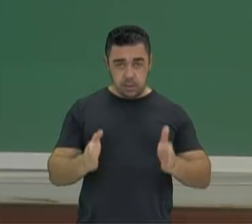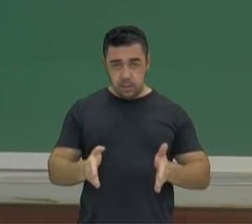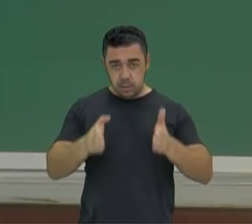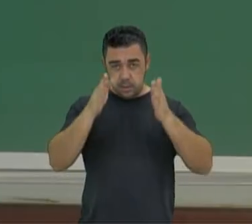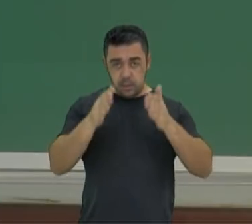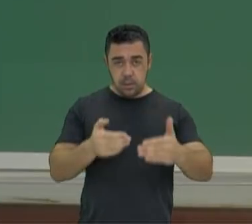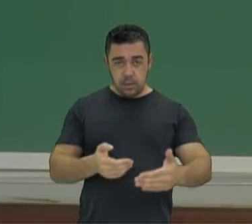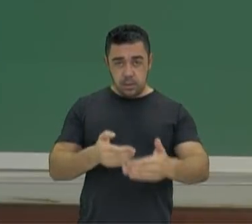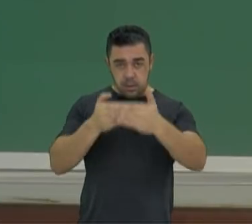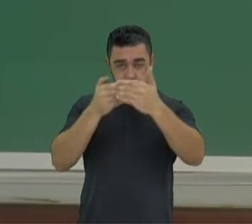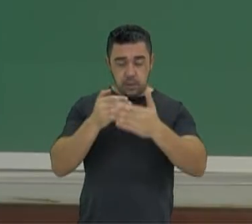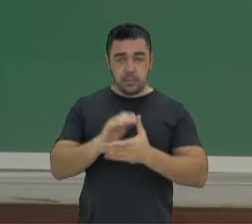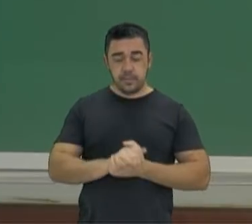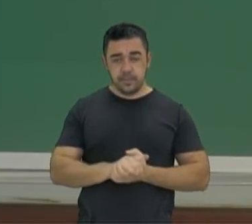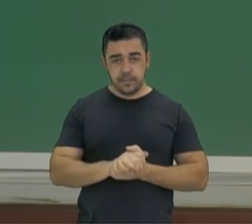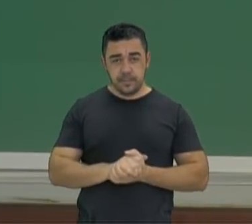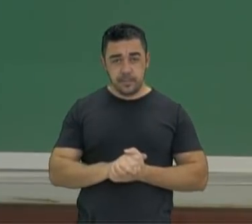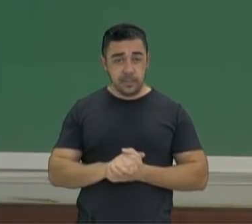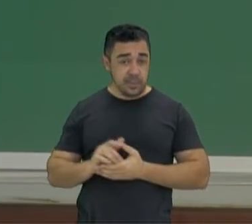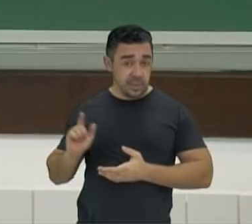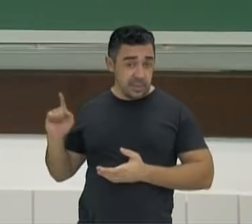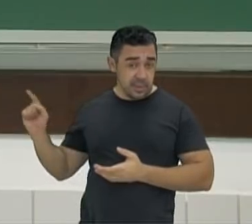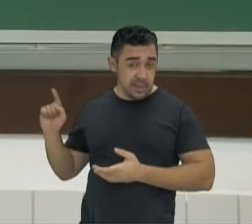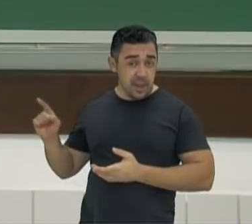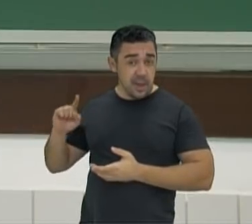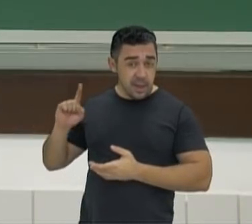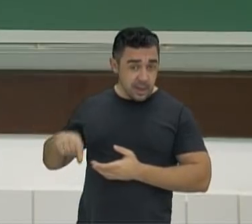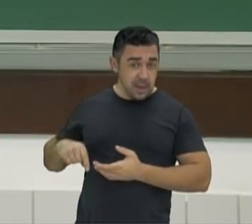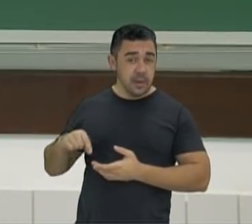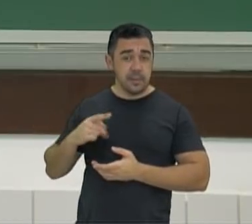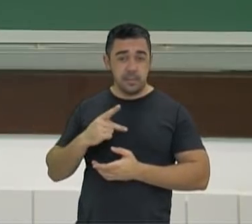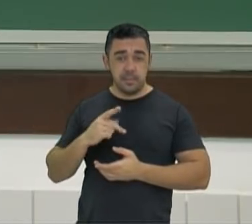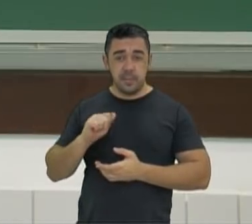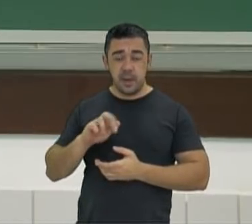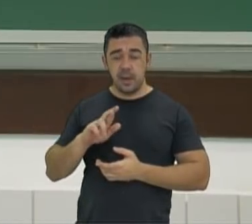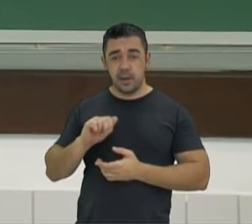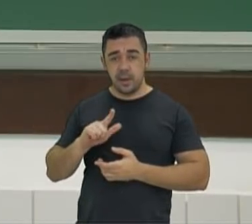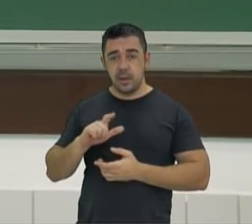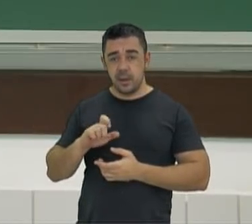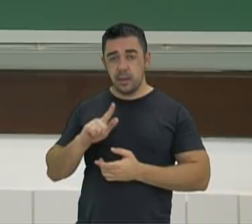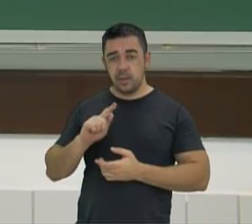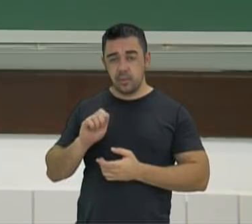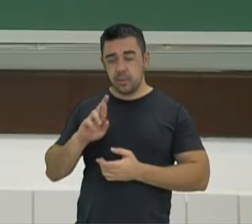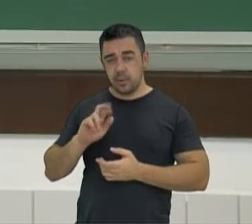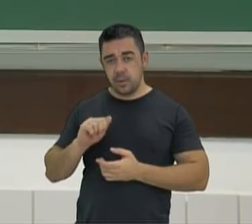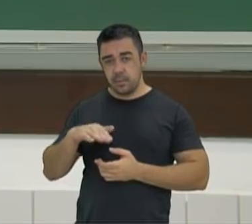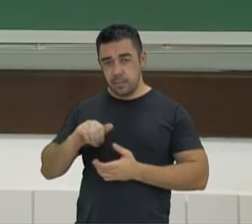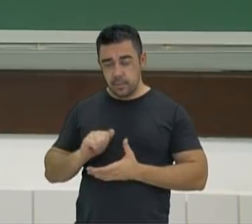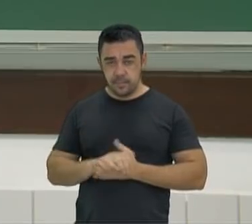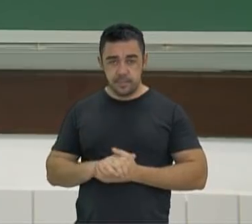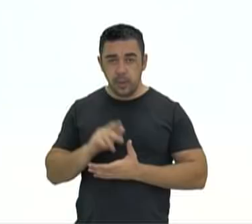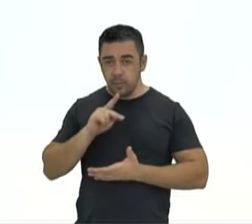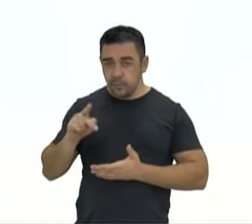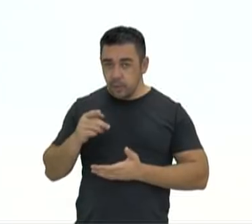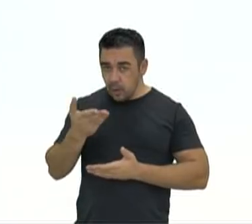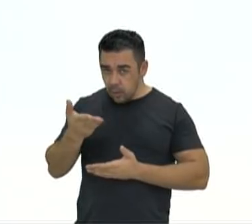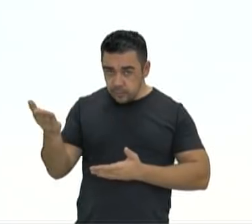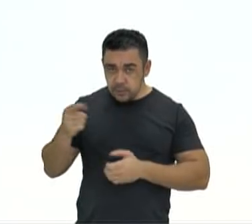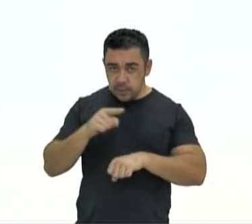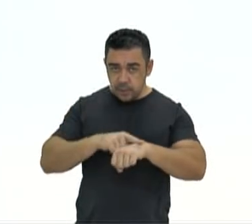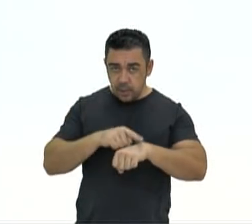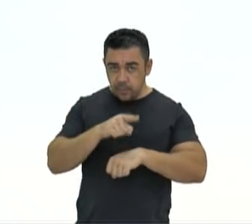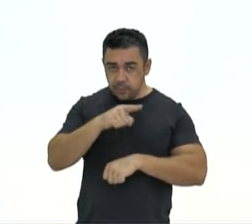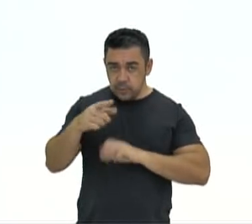prisma, certo? E as faces laterais de um prisma são paralelogramos, são quadriláteros, tudo bem? A professora vai dar um tempinho para